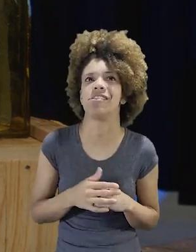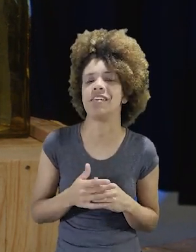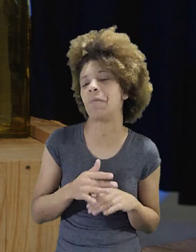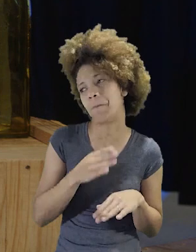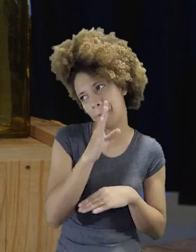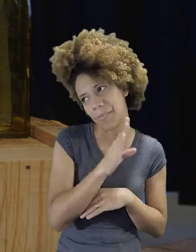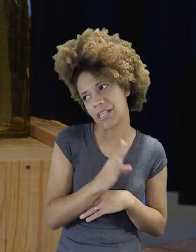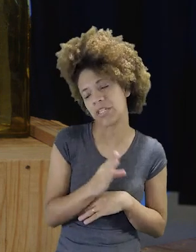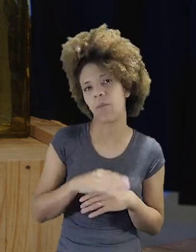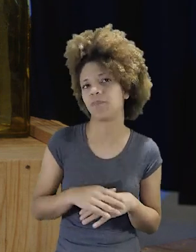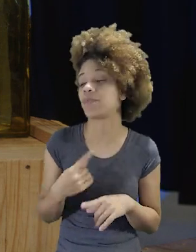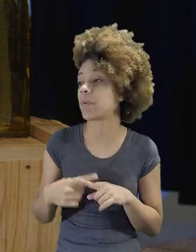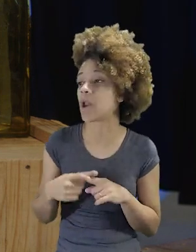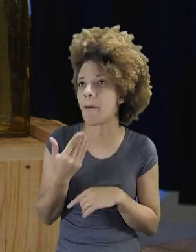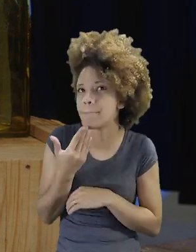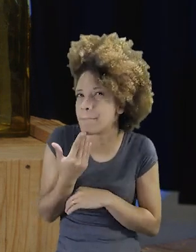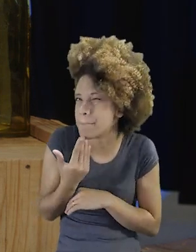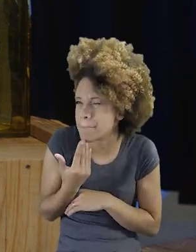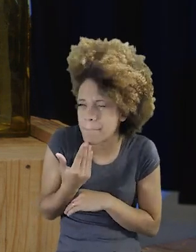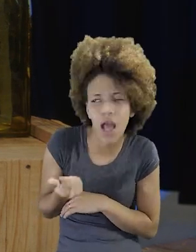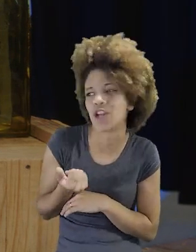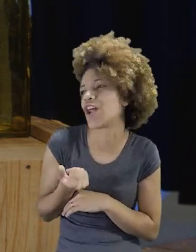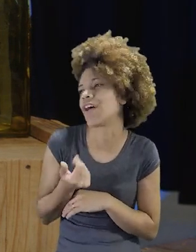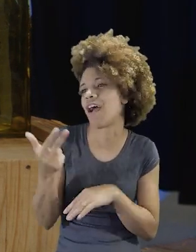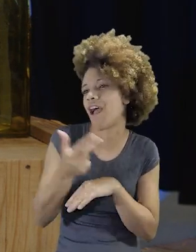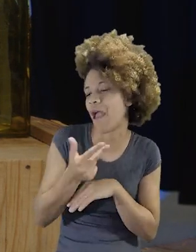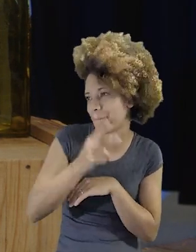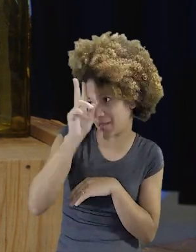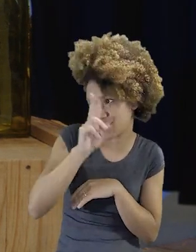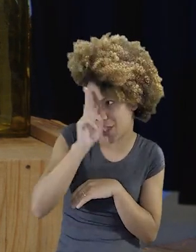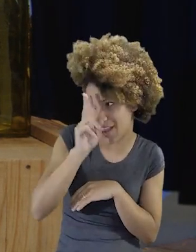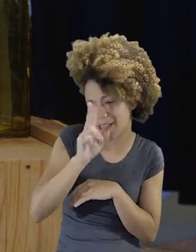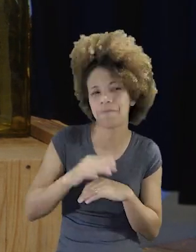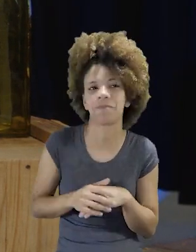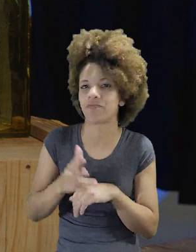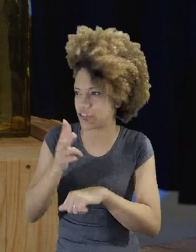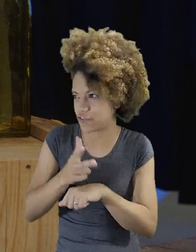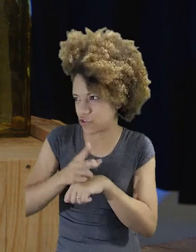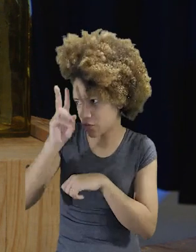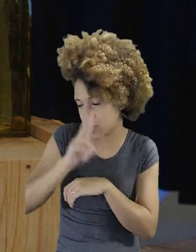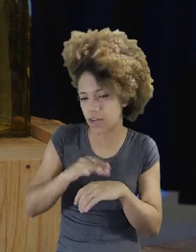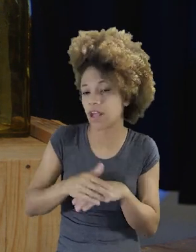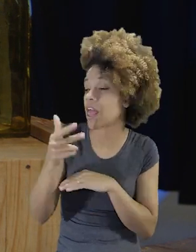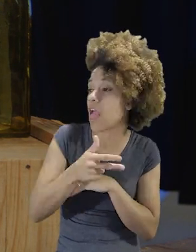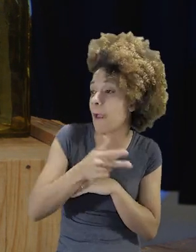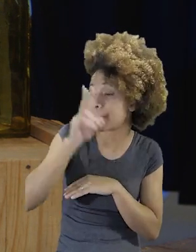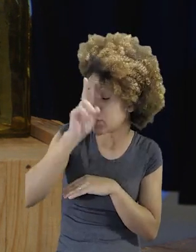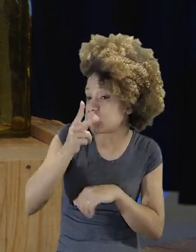de novo esse essa medalha pro Brasil que eu acho que é o melhor disco de rap de historinha e